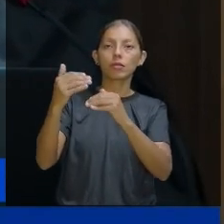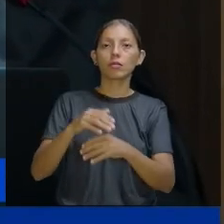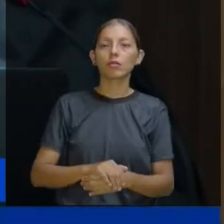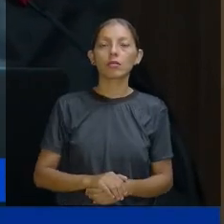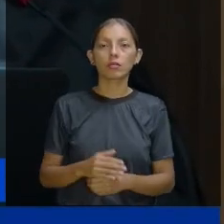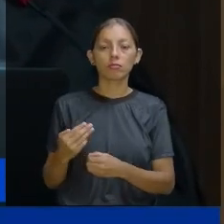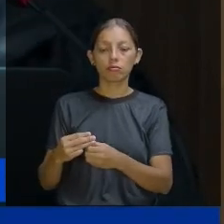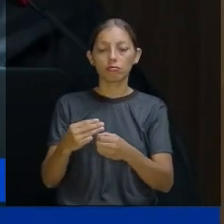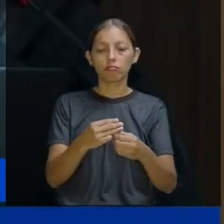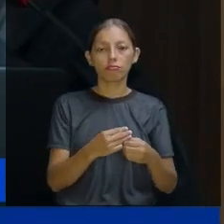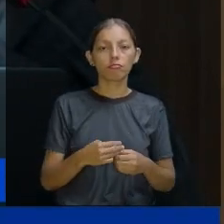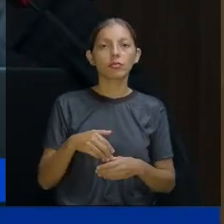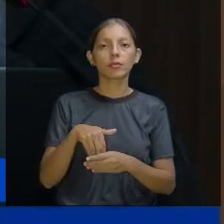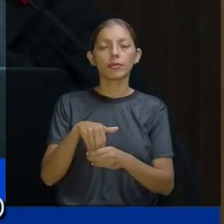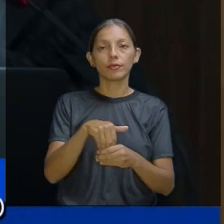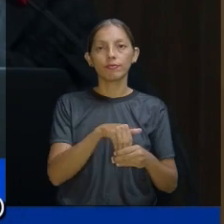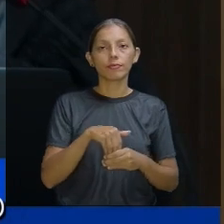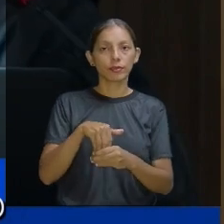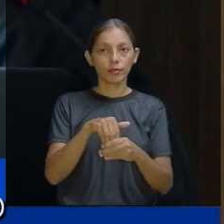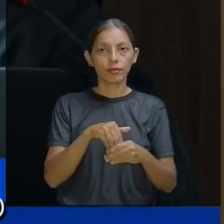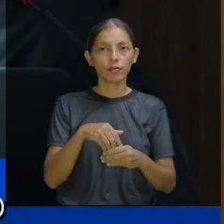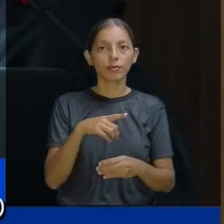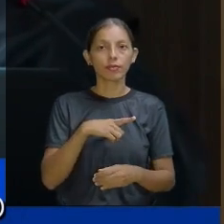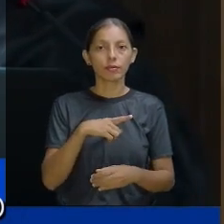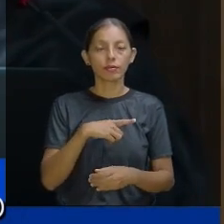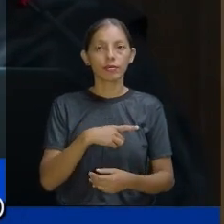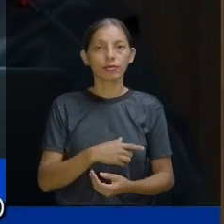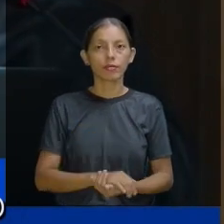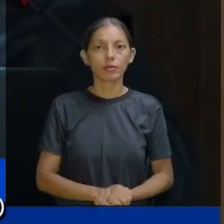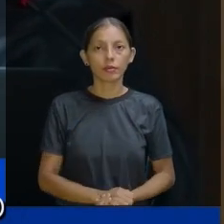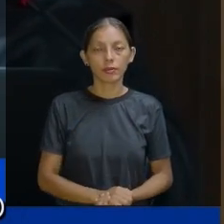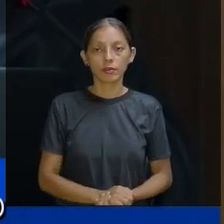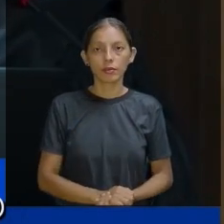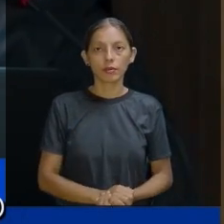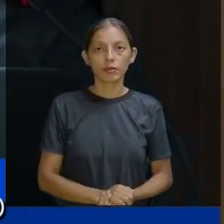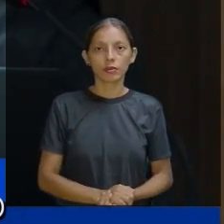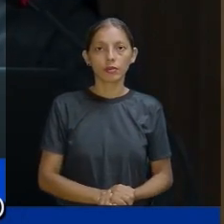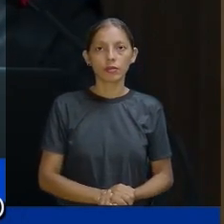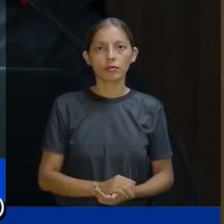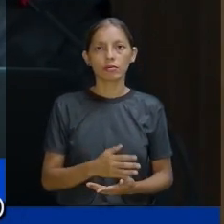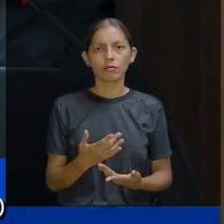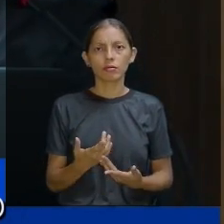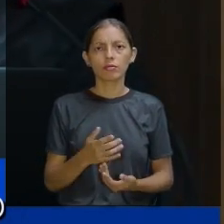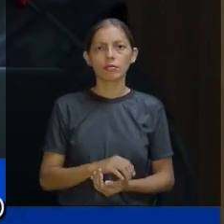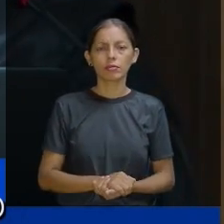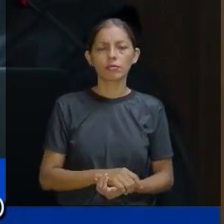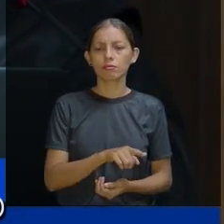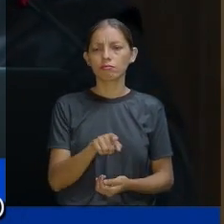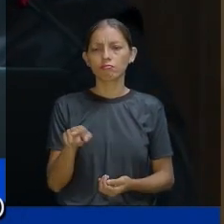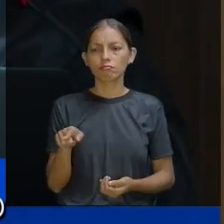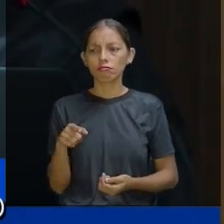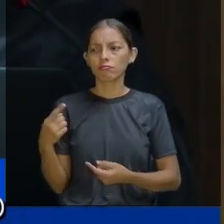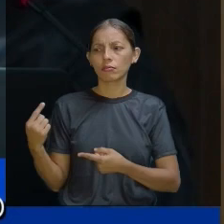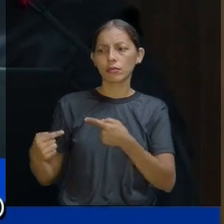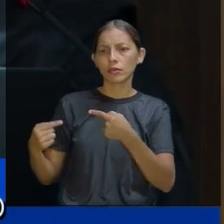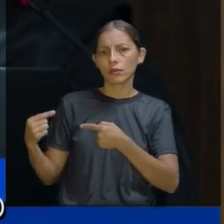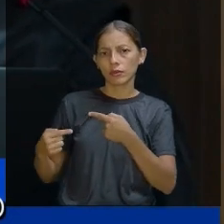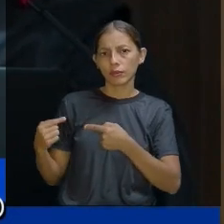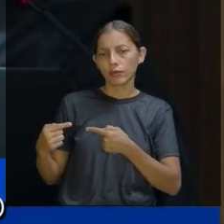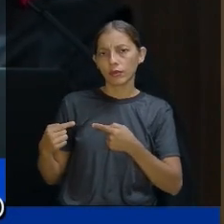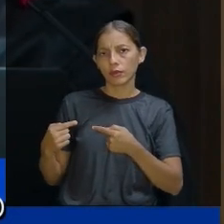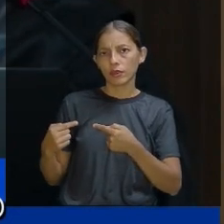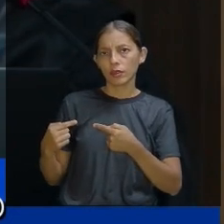municipal, das eleições municipais. Ainda há alguma coisa que se está discutindo